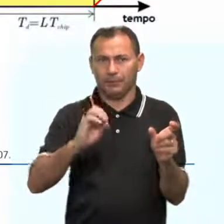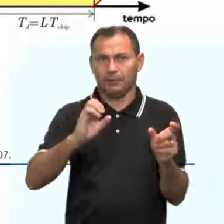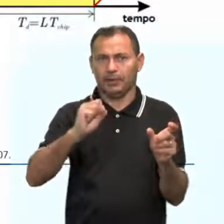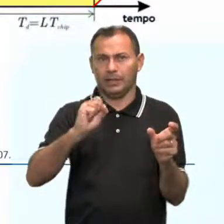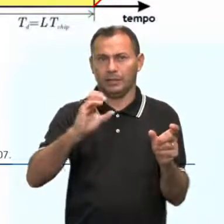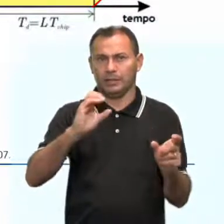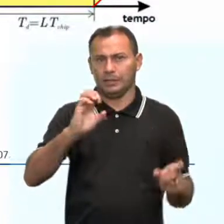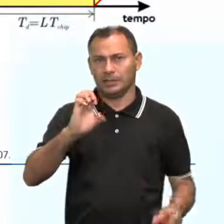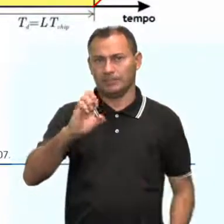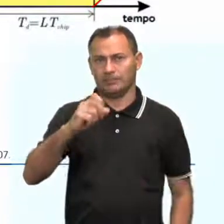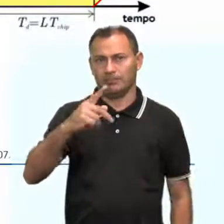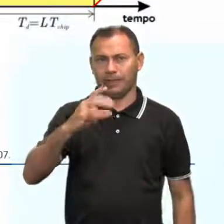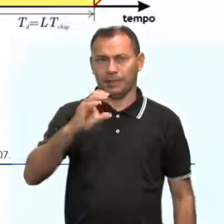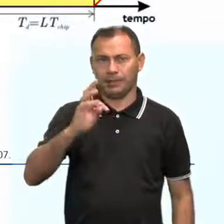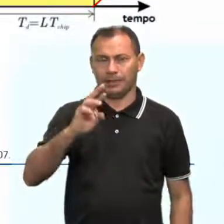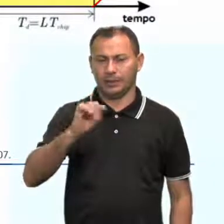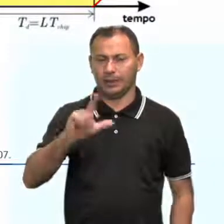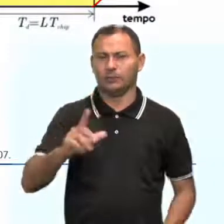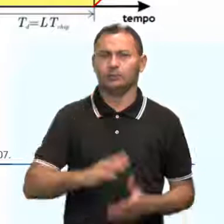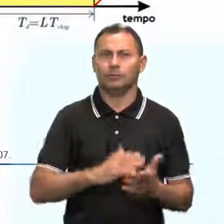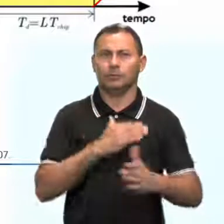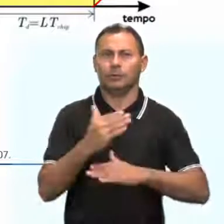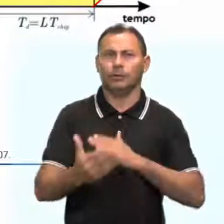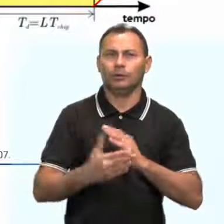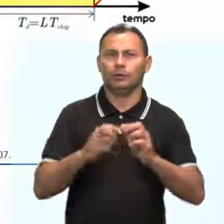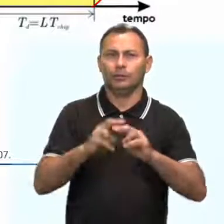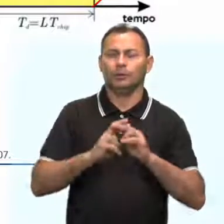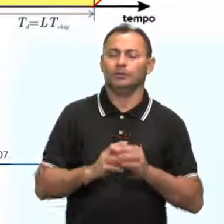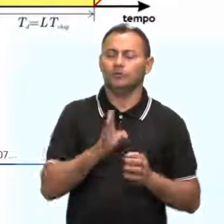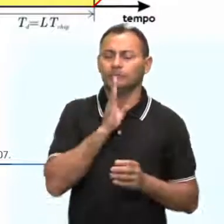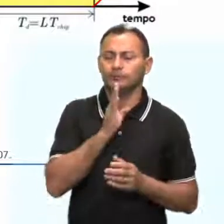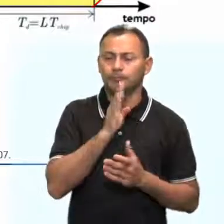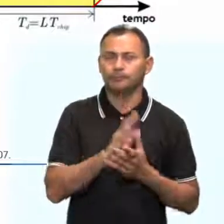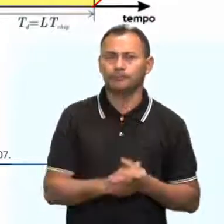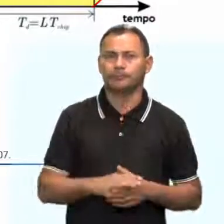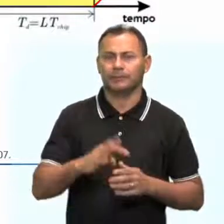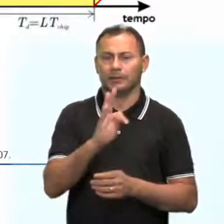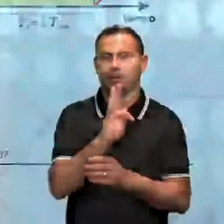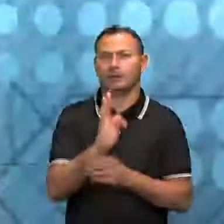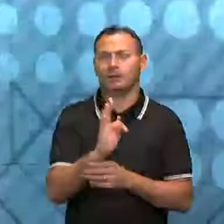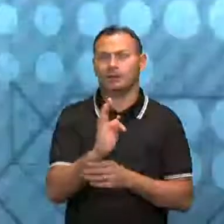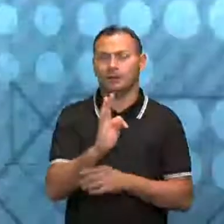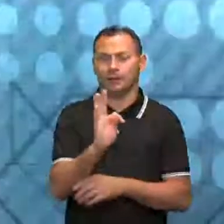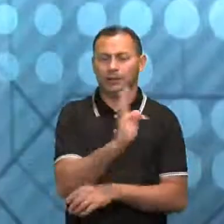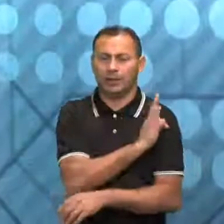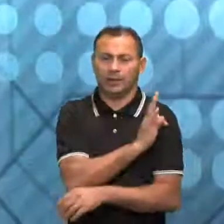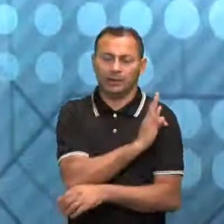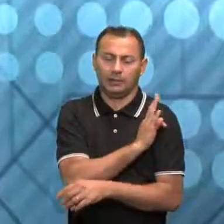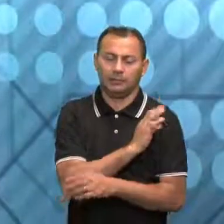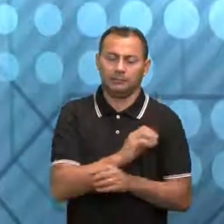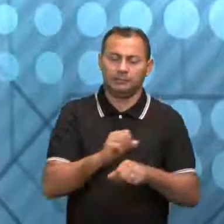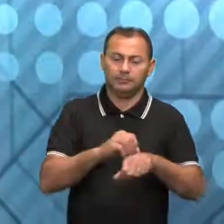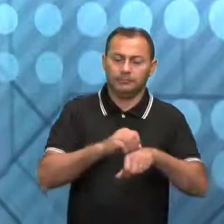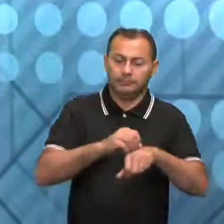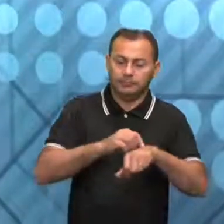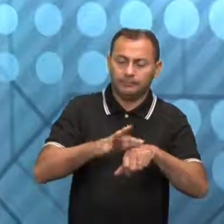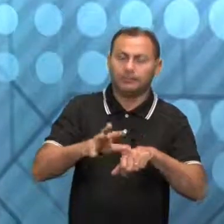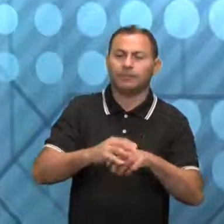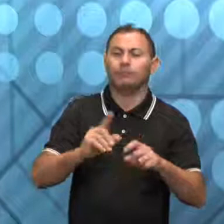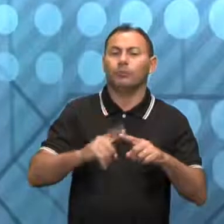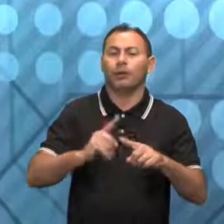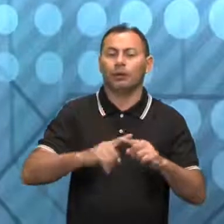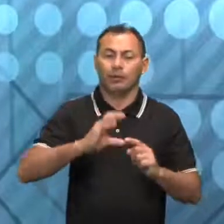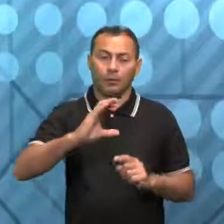aleatório na frequência, e é por isso que ele também é chamado uma técnica de espalhamento espectral, porque o